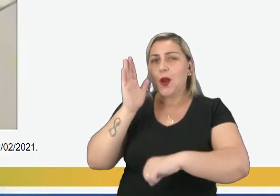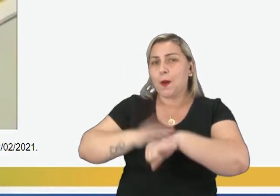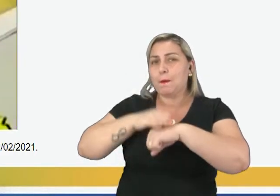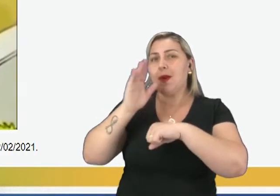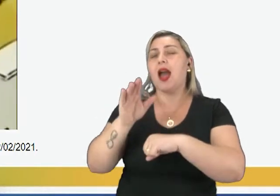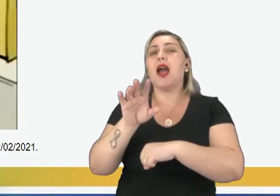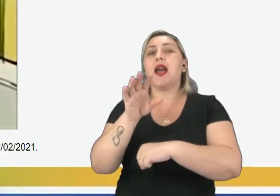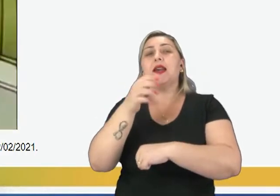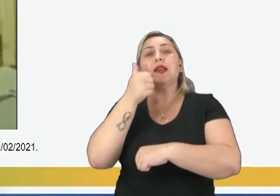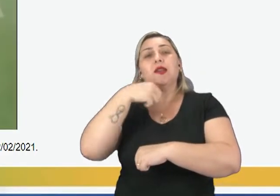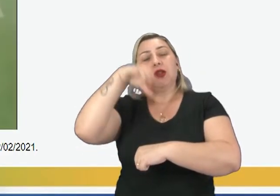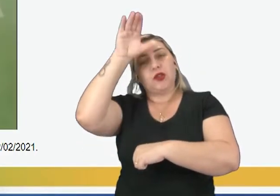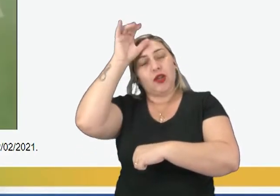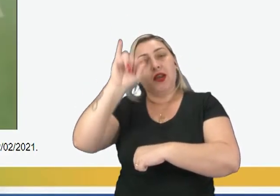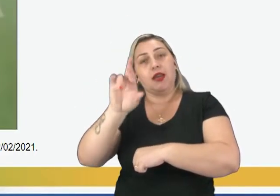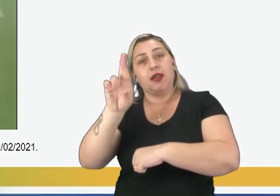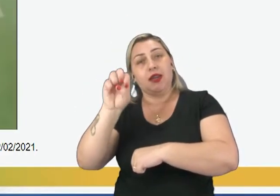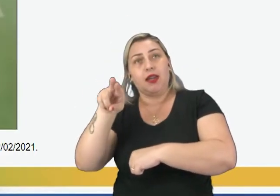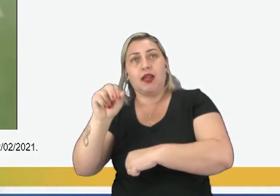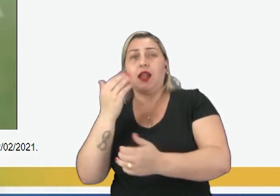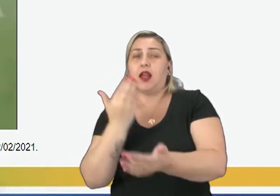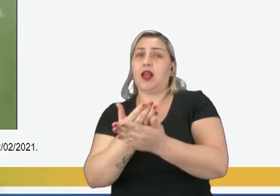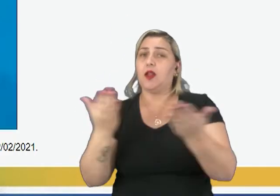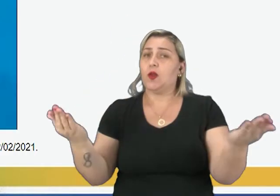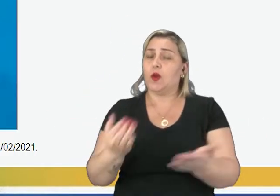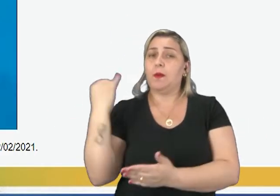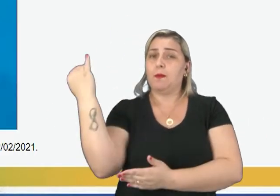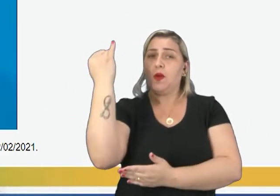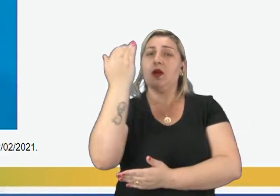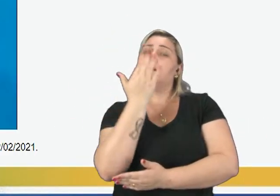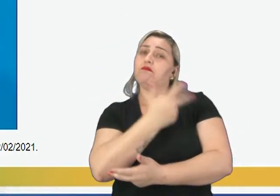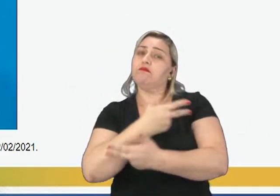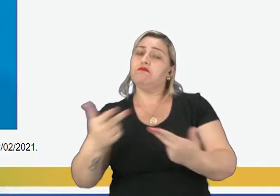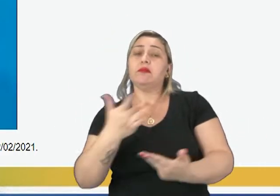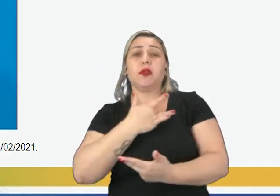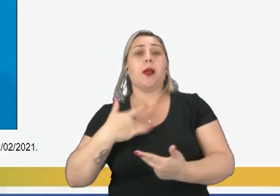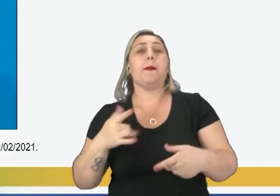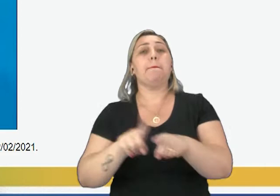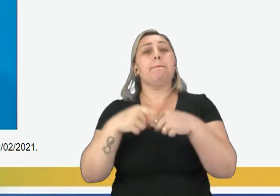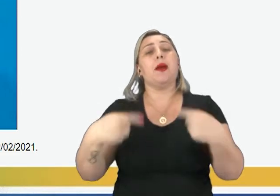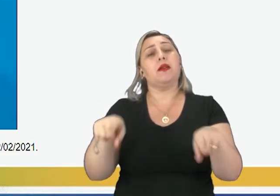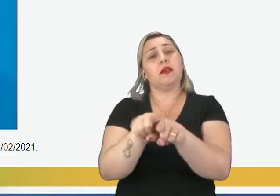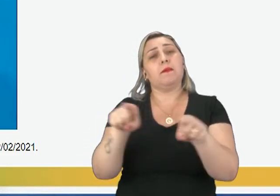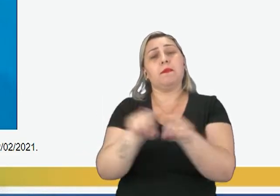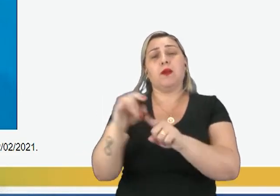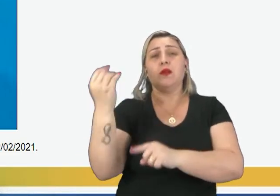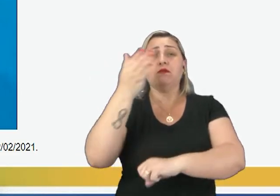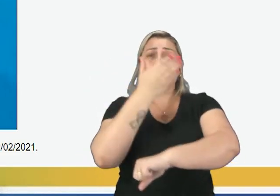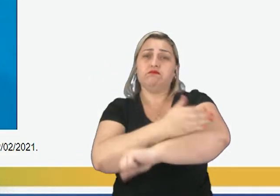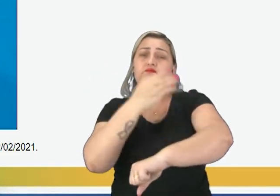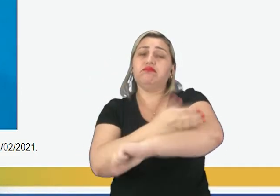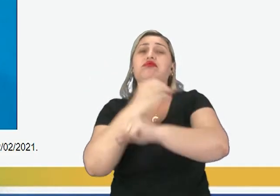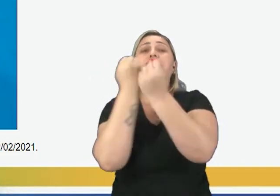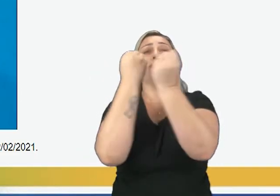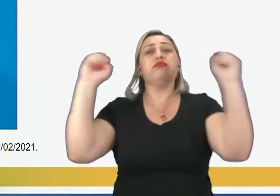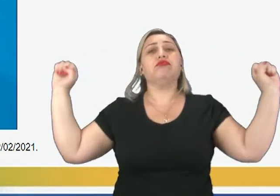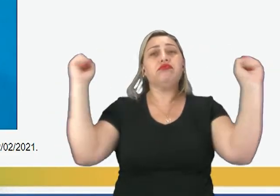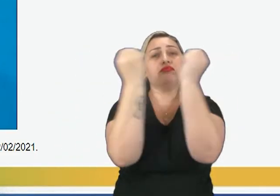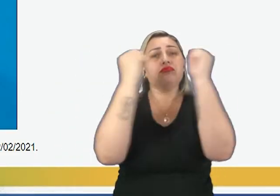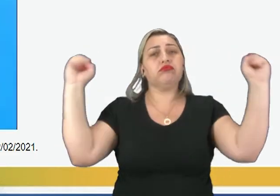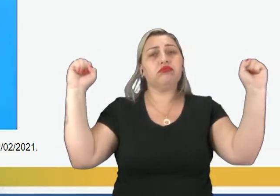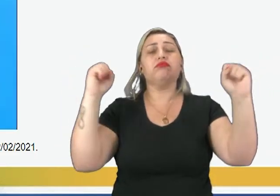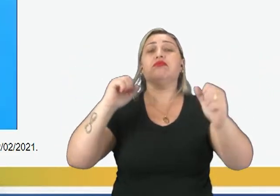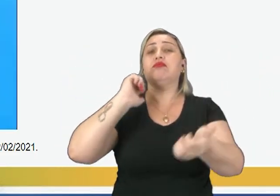tia Irene. Na aula de hoje, vocês aprenderam como é importante uma alimentação saudável, mas também é necessário que vocês pratiquem alguma atividade física,